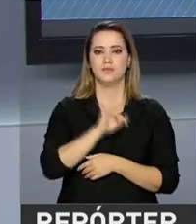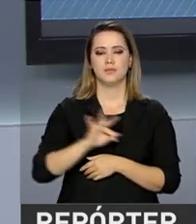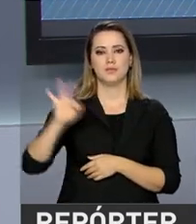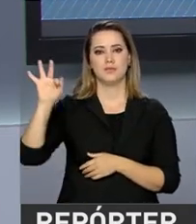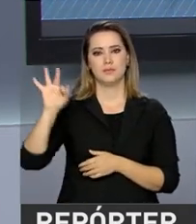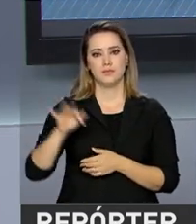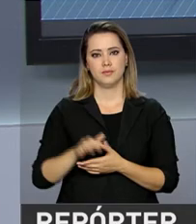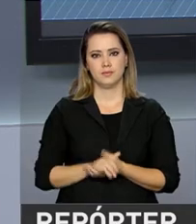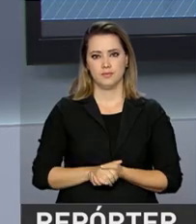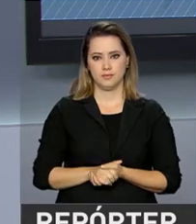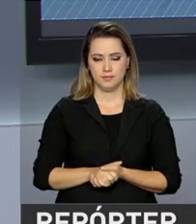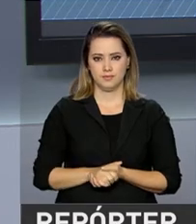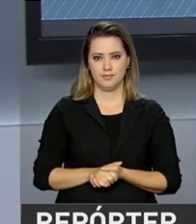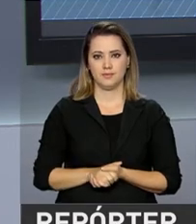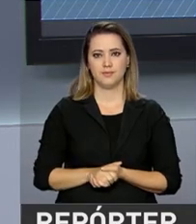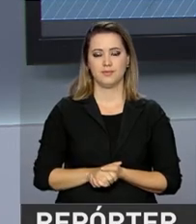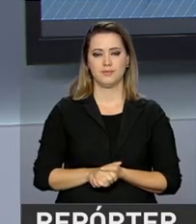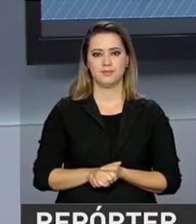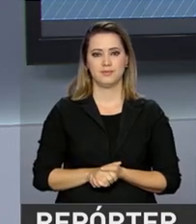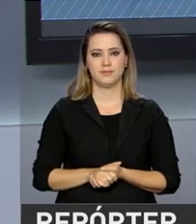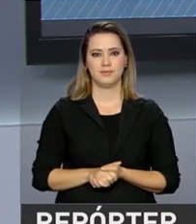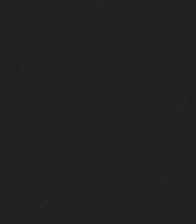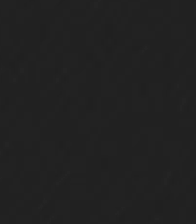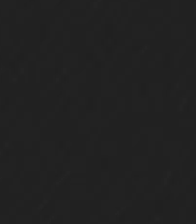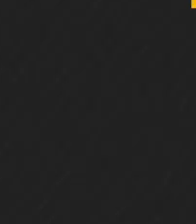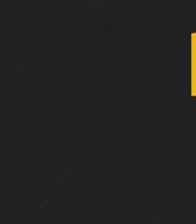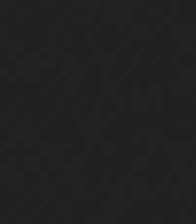nbr a tv do governo federal